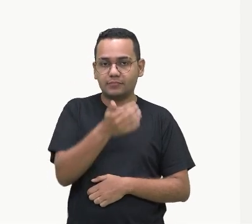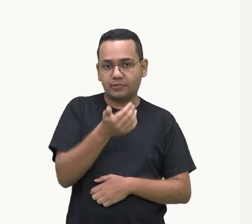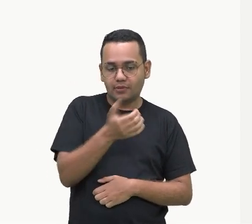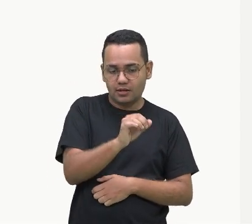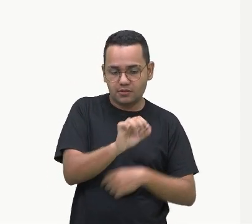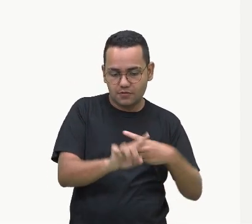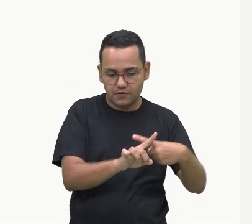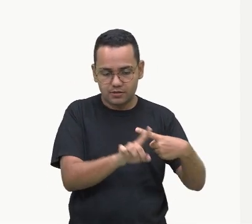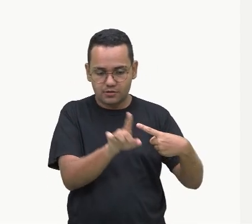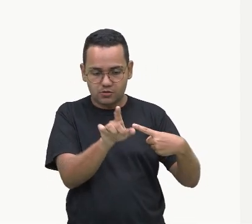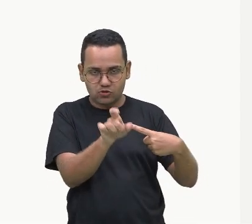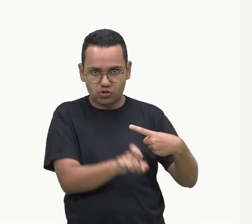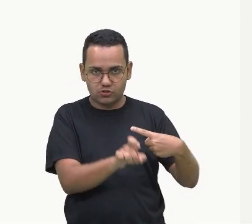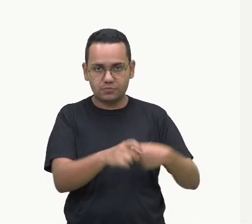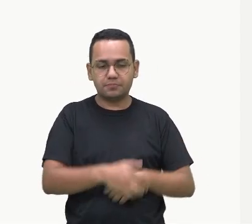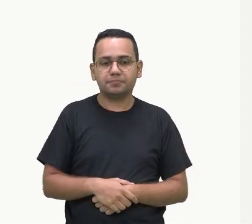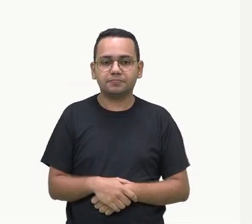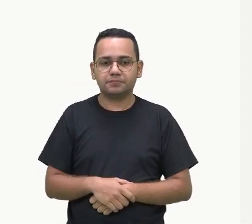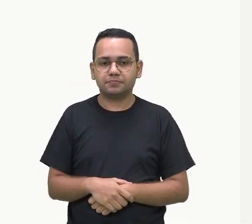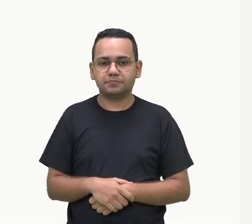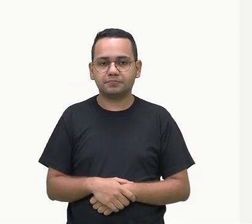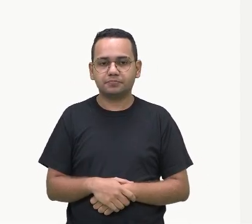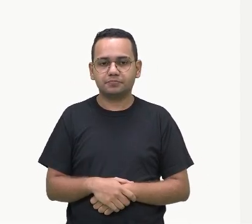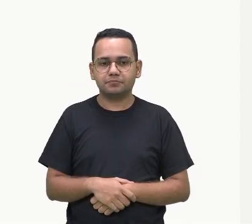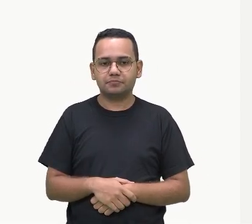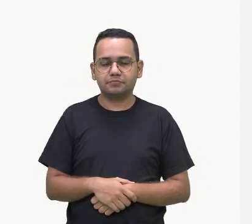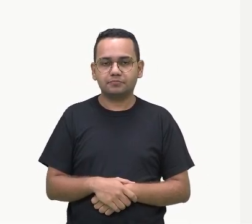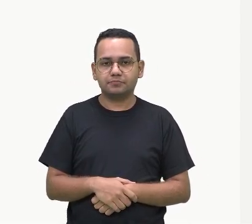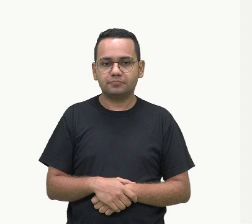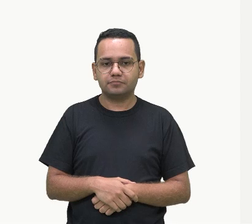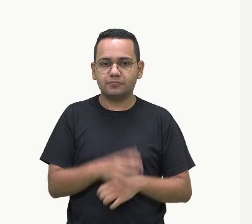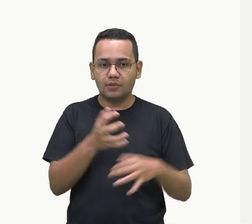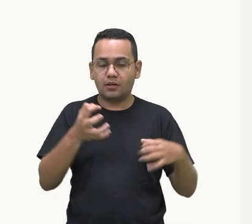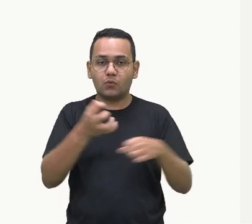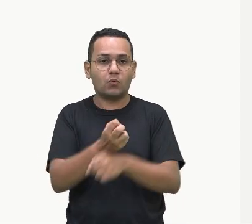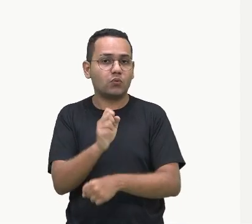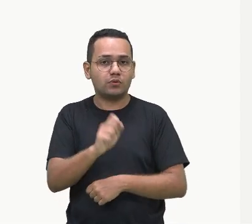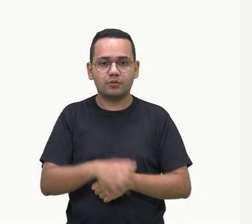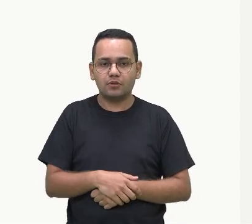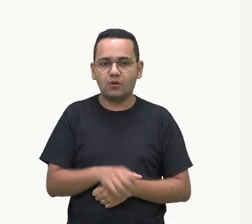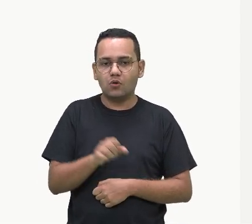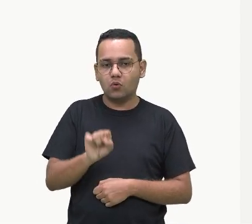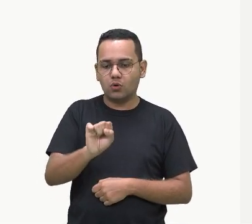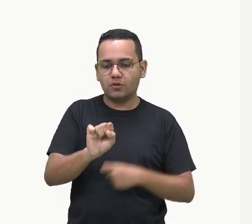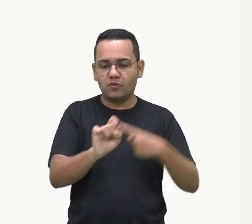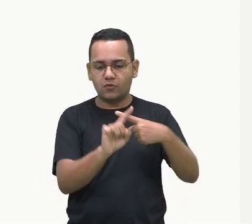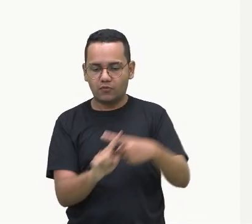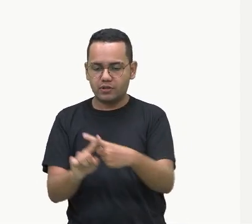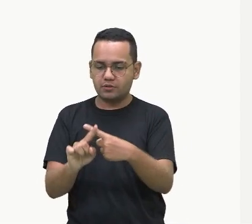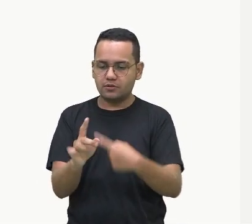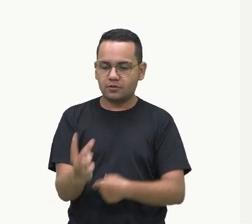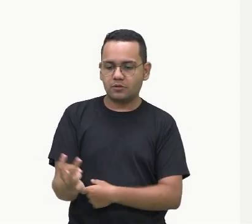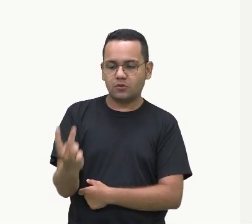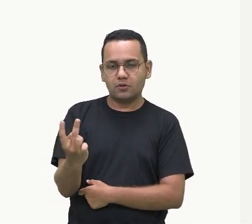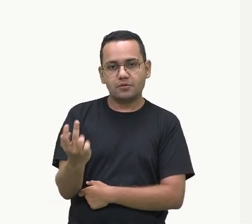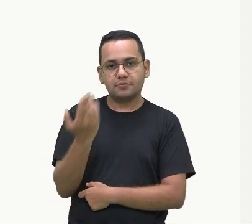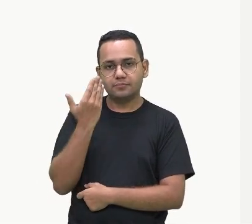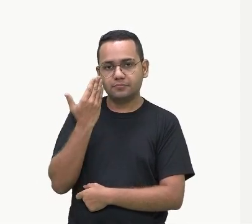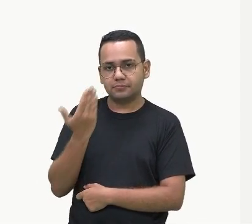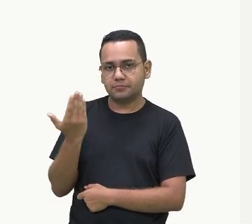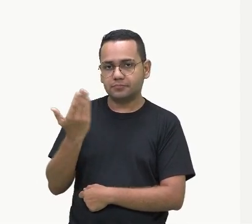vezes x. 10 vezes x vai ter que ser igual ao 8 vezes 2.